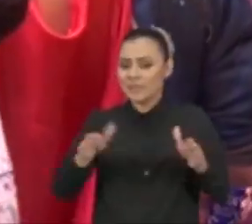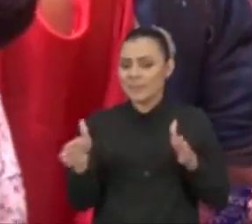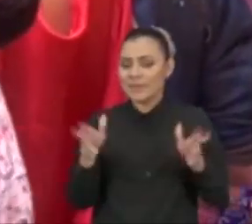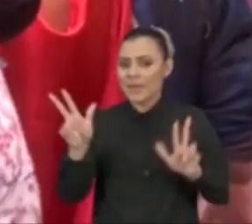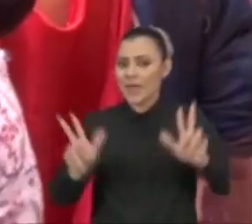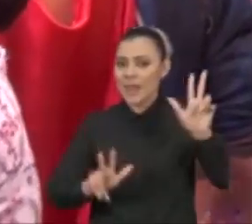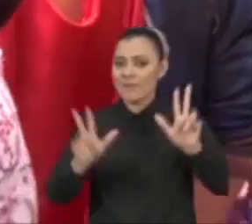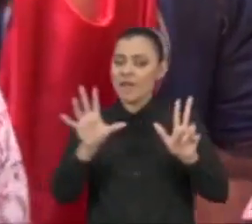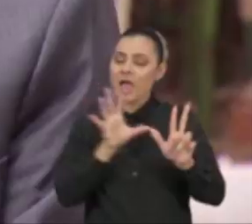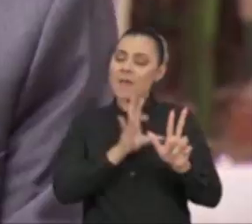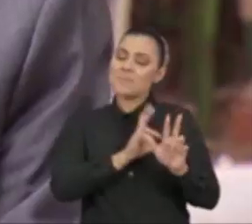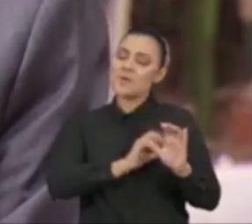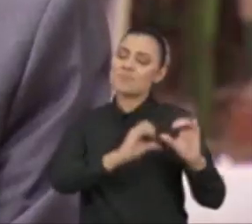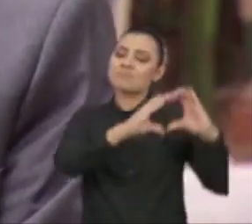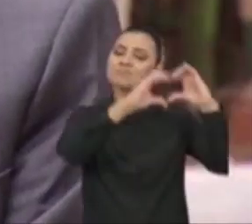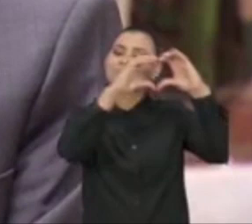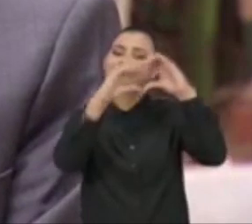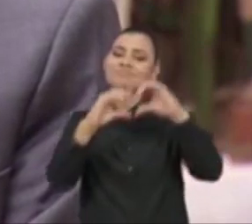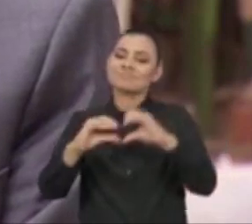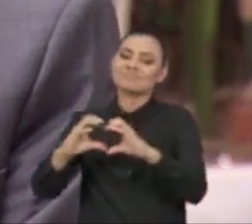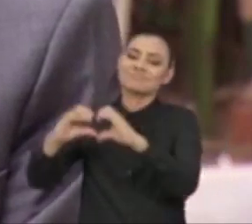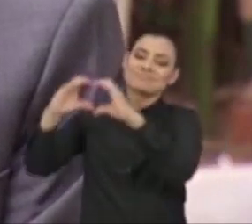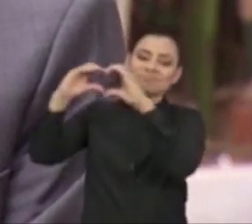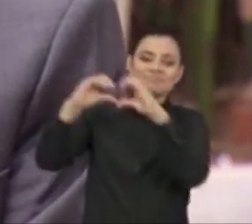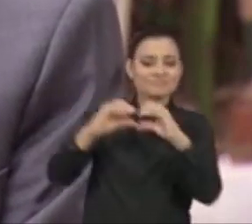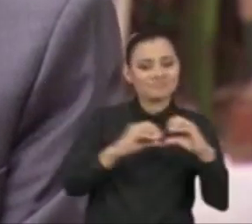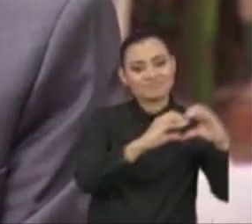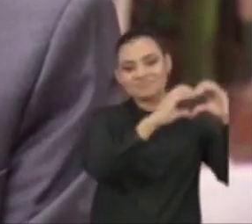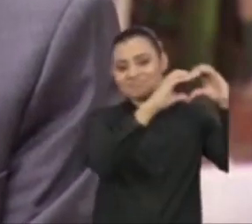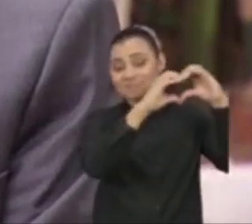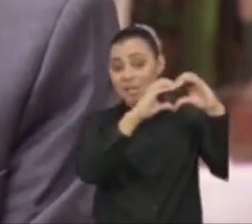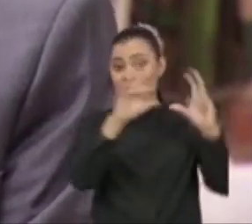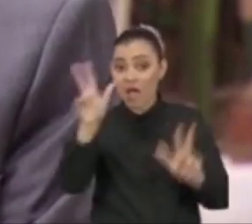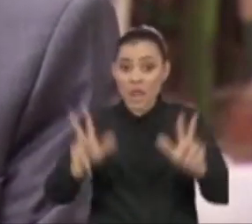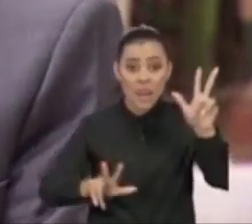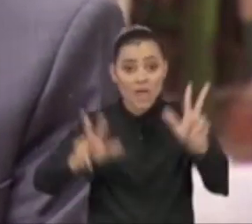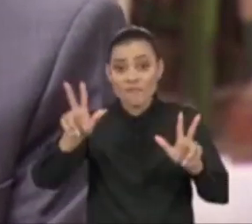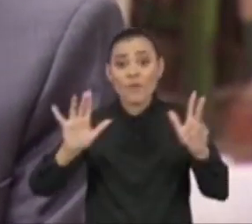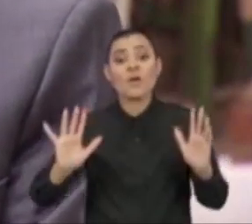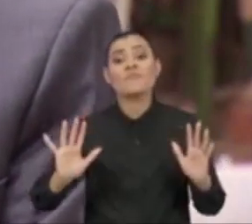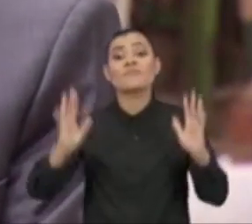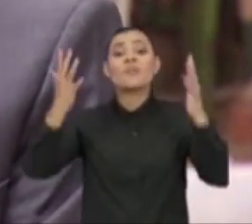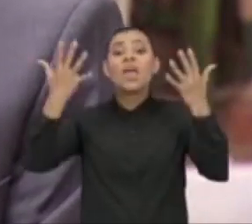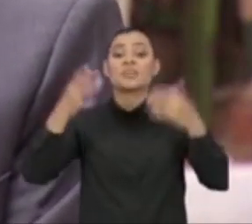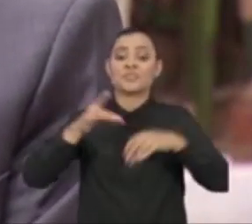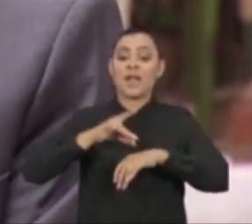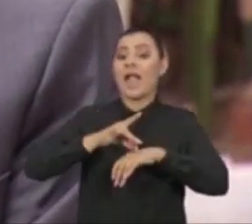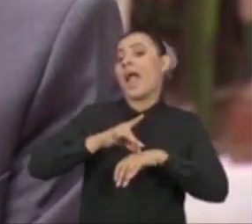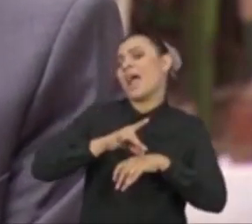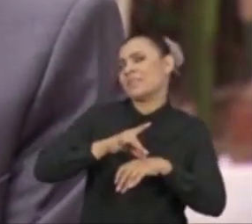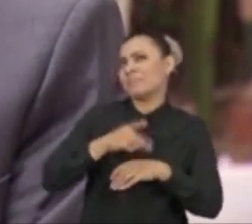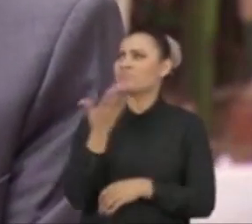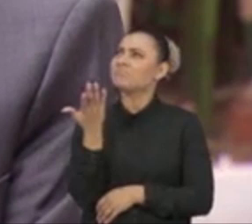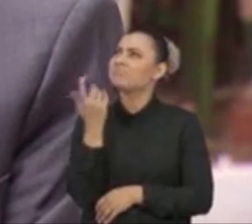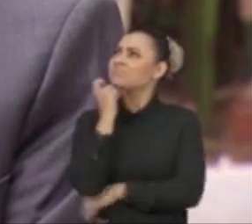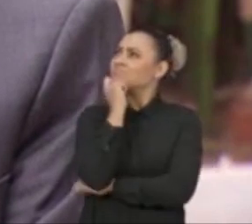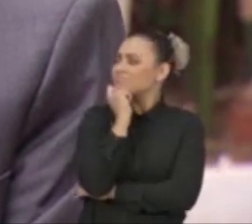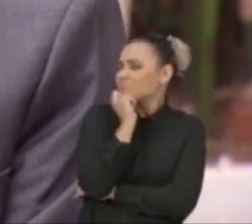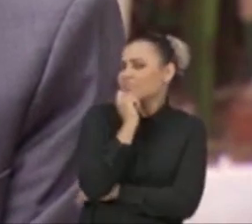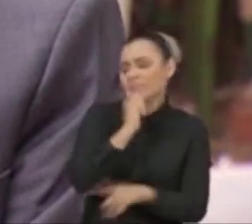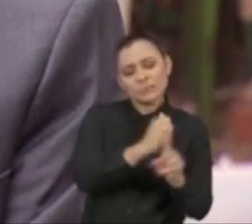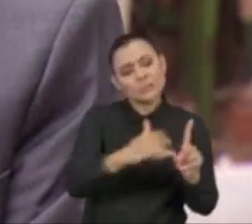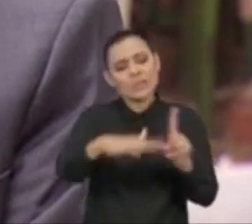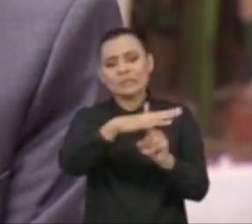o amor está no ar. Historicamente é assim, né? Carnaval significa festival da carne. Várias